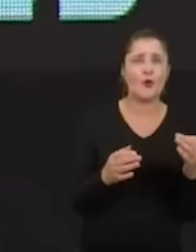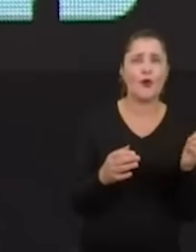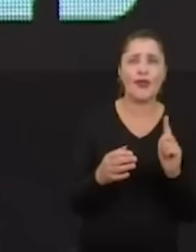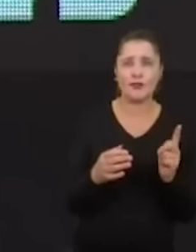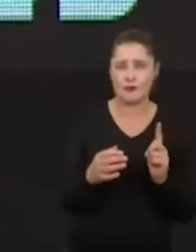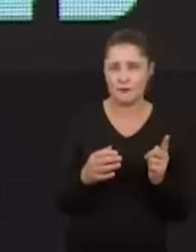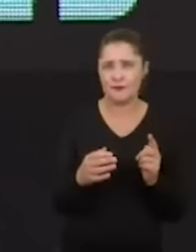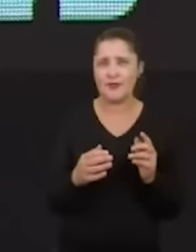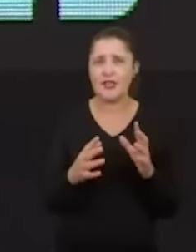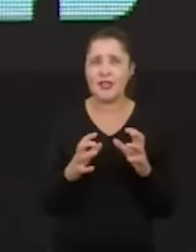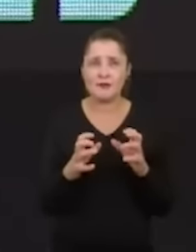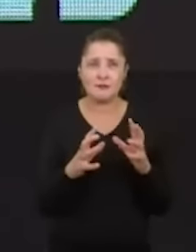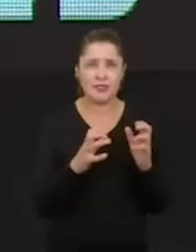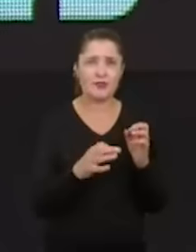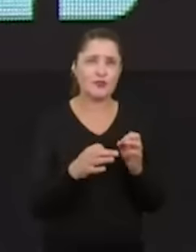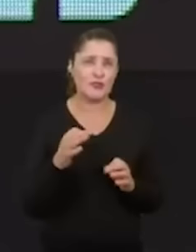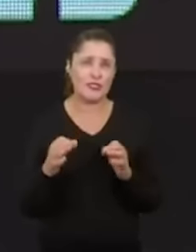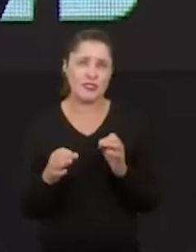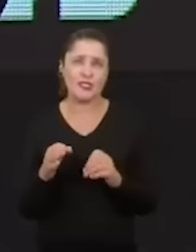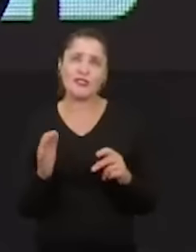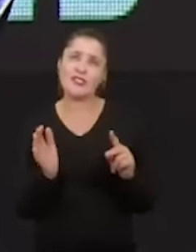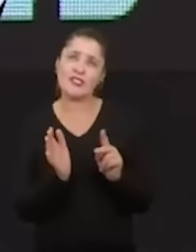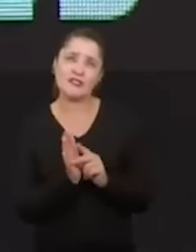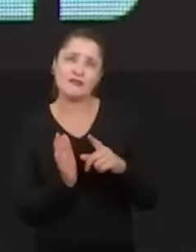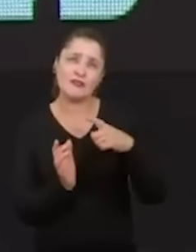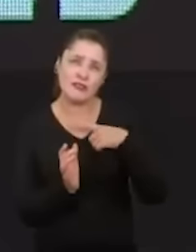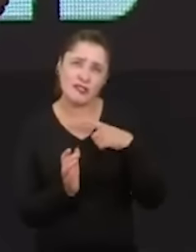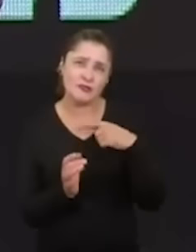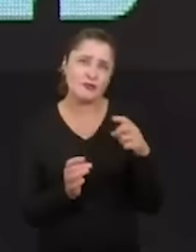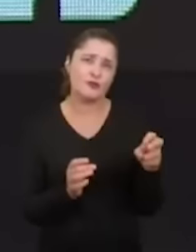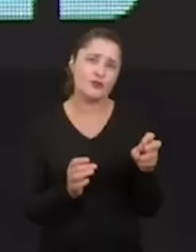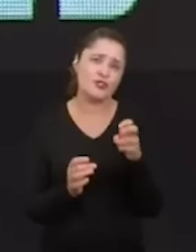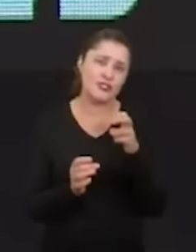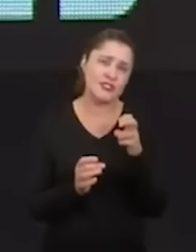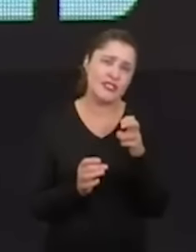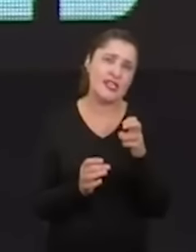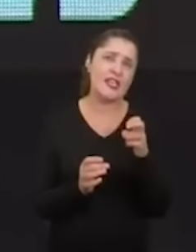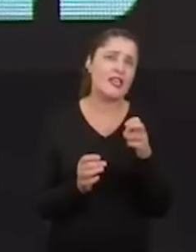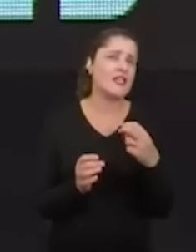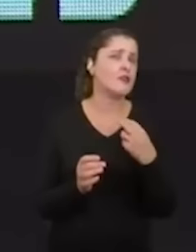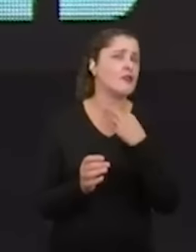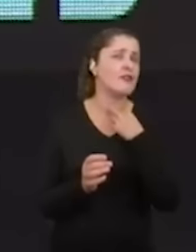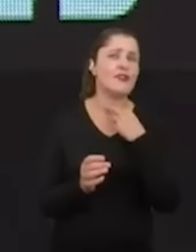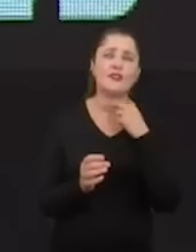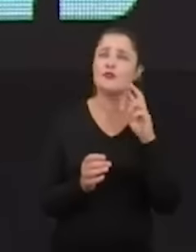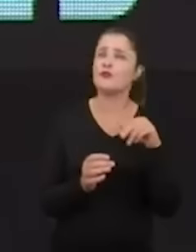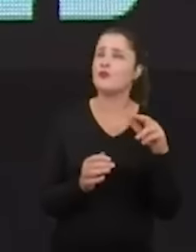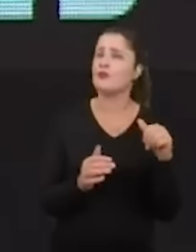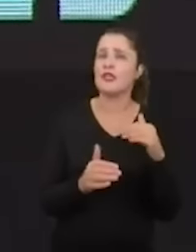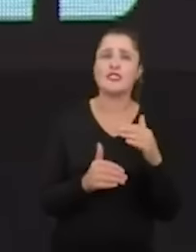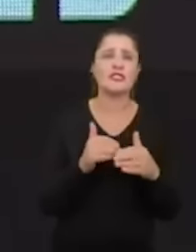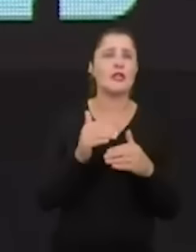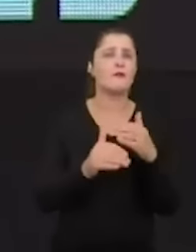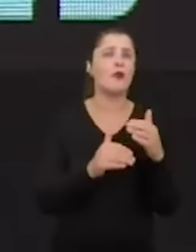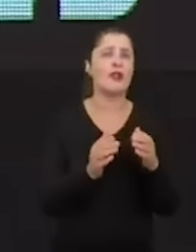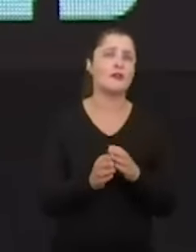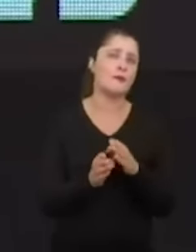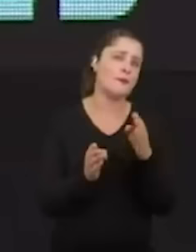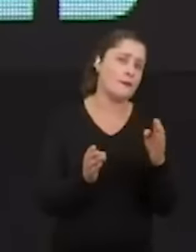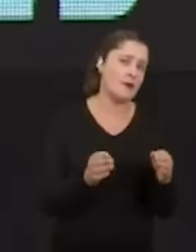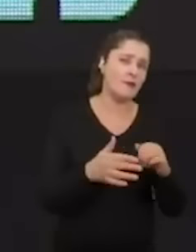briga jurídica, a demanda jurídica que há em torno do X, não deveria nunca ter extrapolado para haver bloqueio de